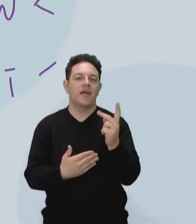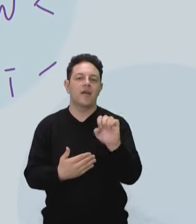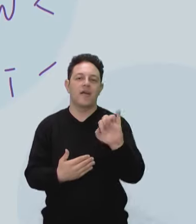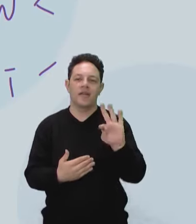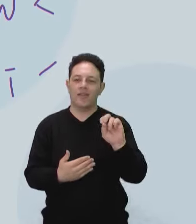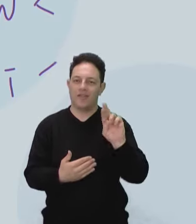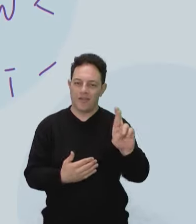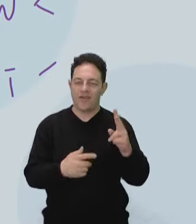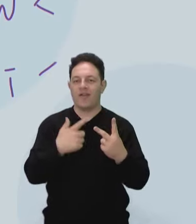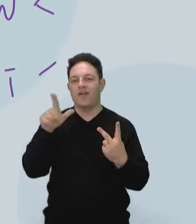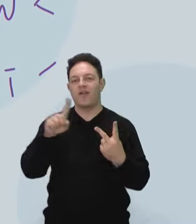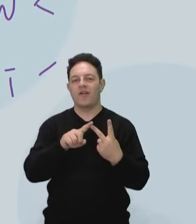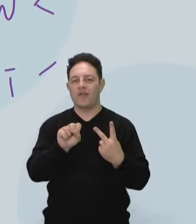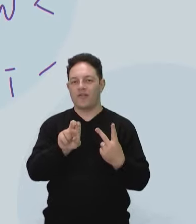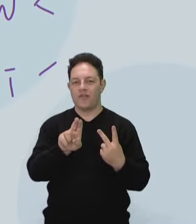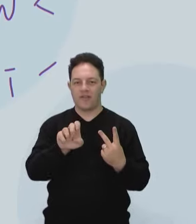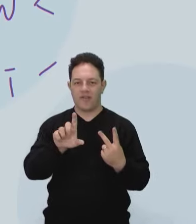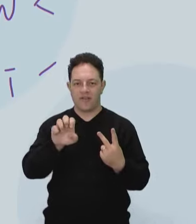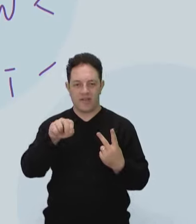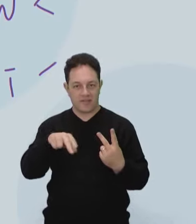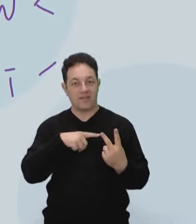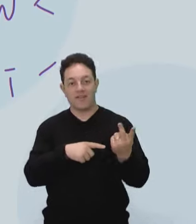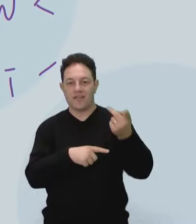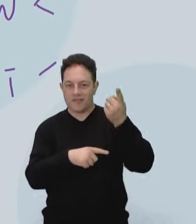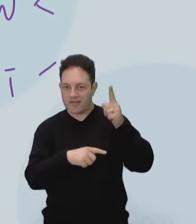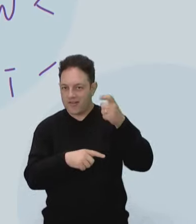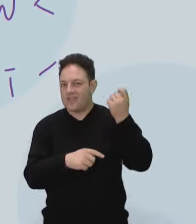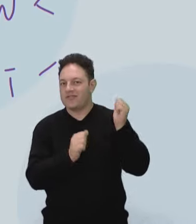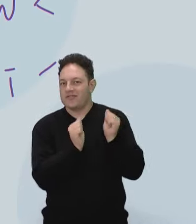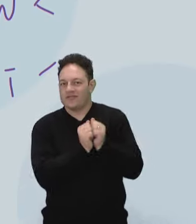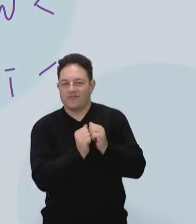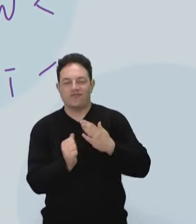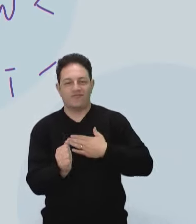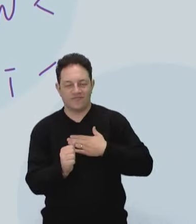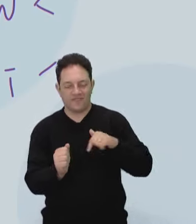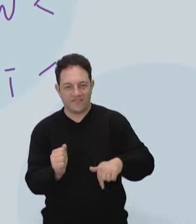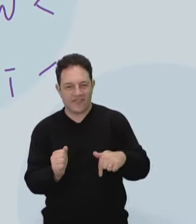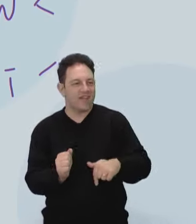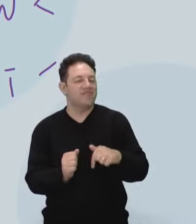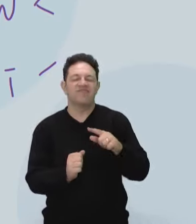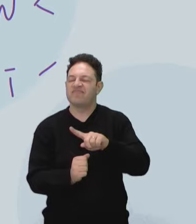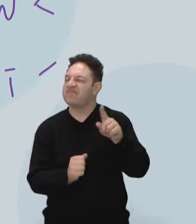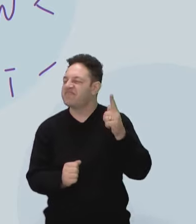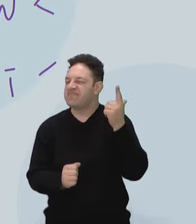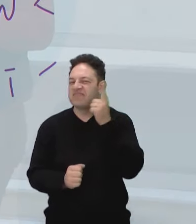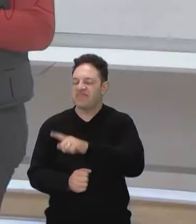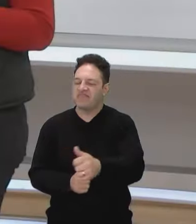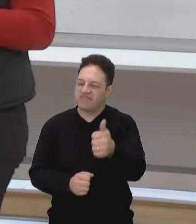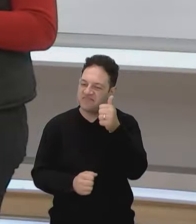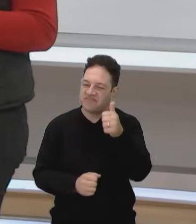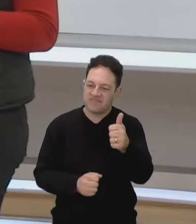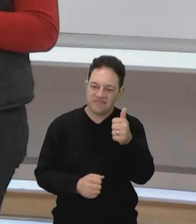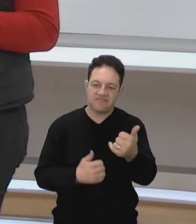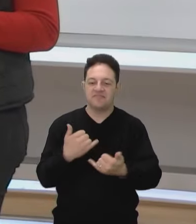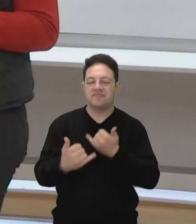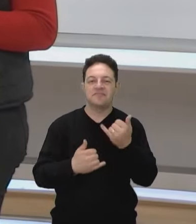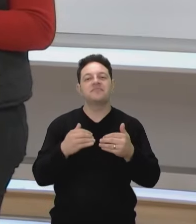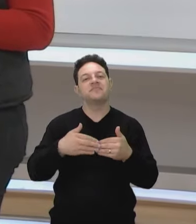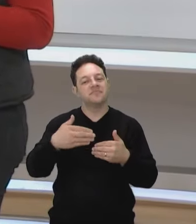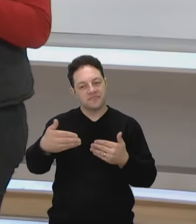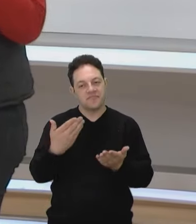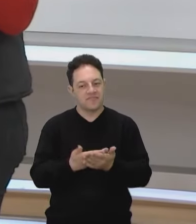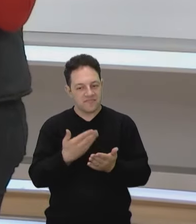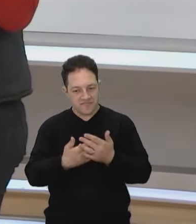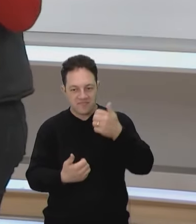estavam comigo aqui no estúdio e eles arrasaram aí no jogo. Vou falar mais sobre eles aí no decorrer dessa